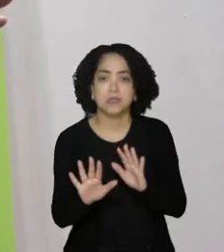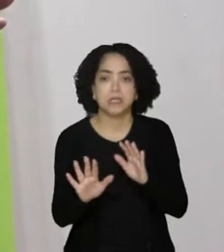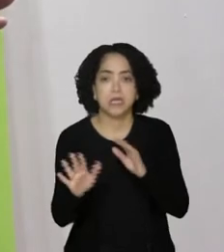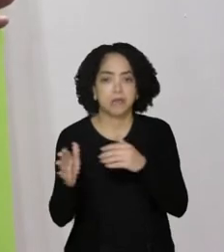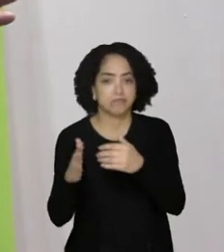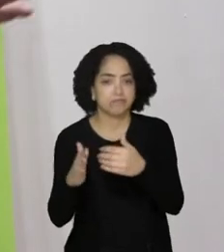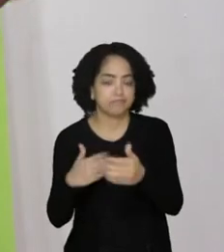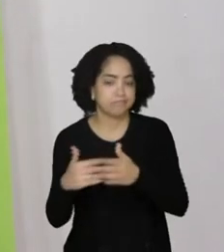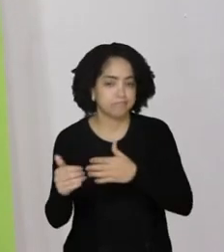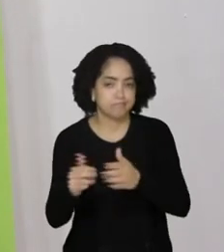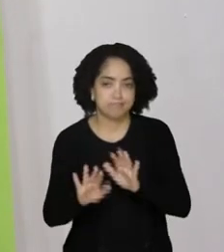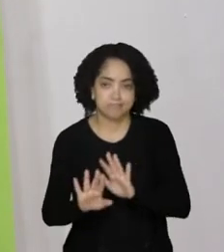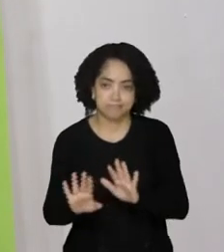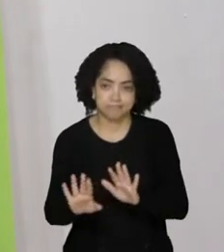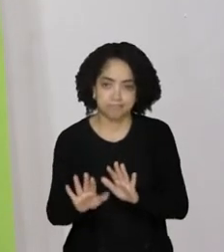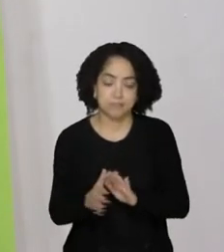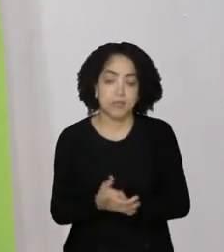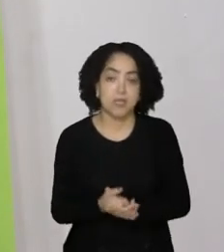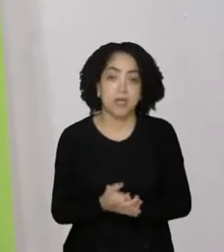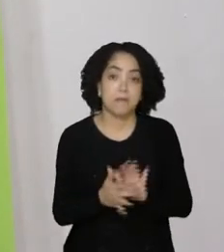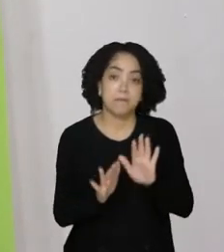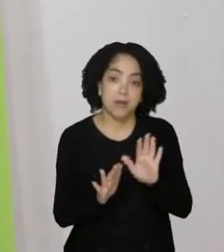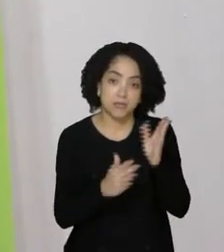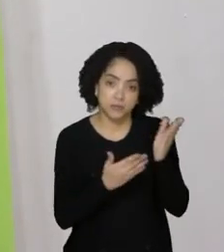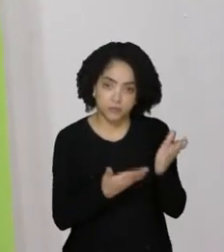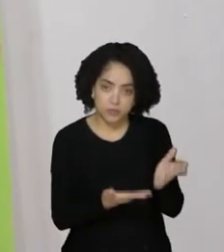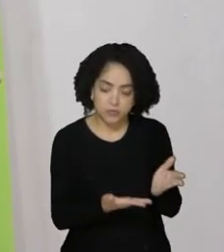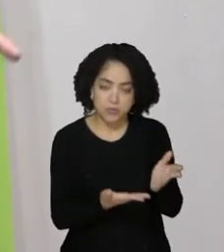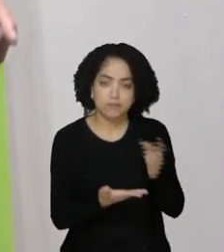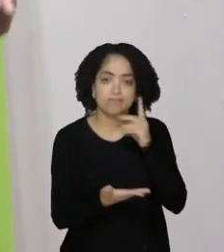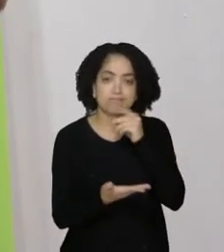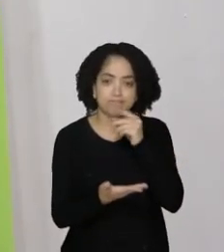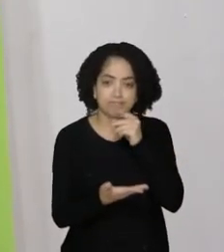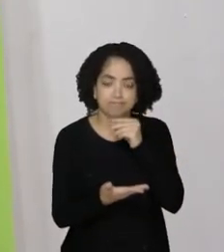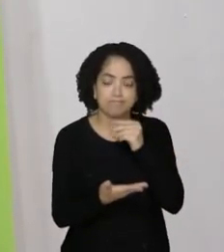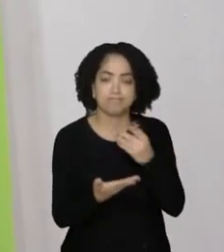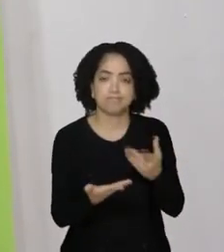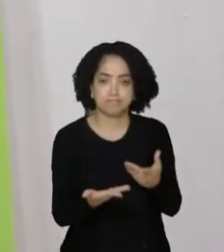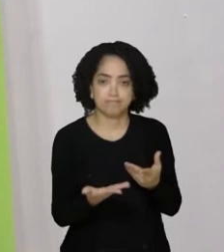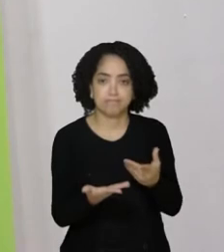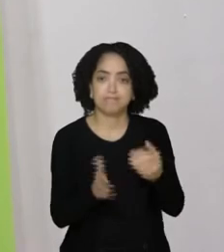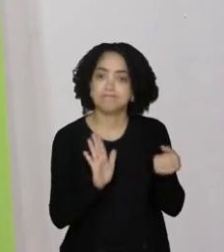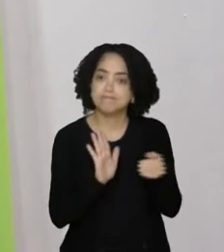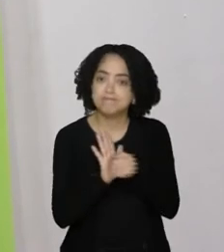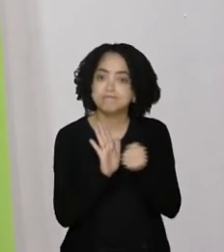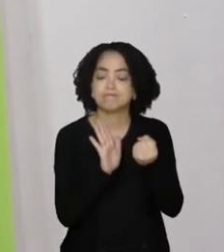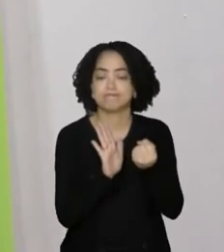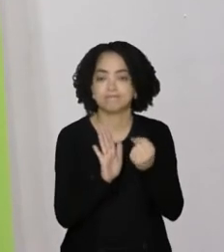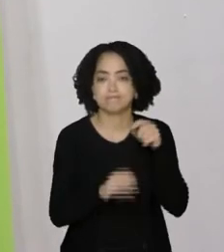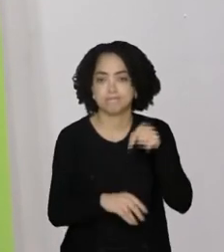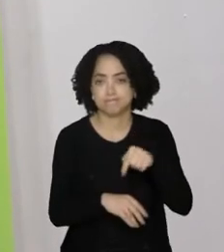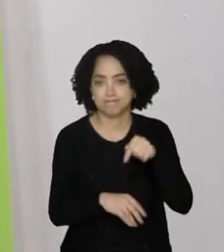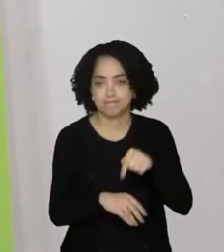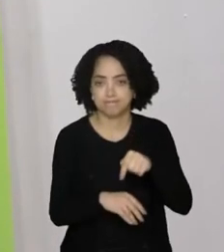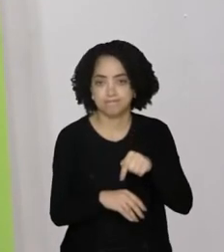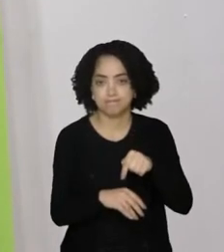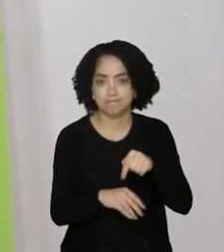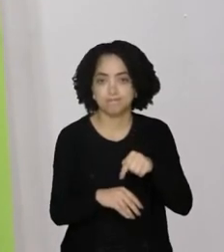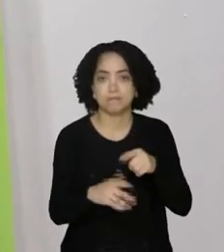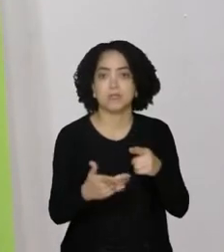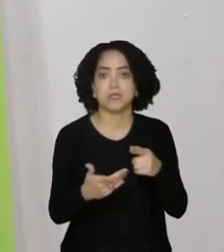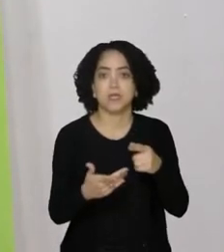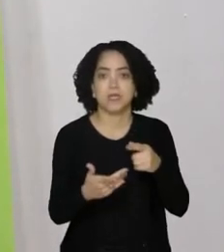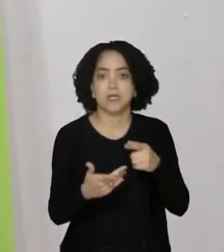história mas vossa excelência tem marca nessa Tribuna aqui é marca de combater